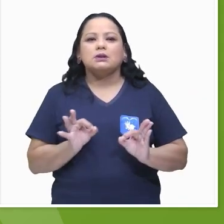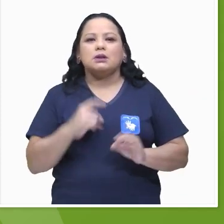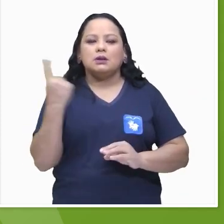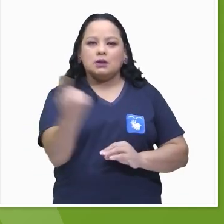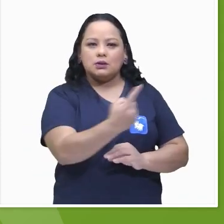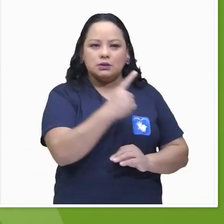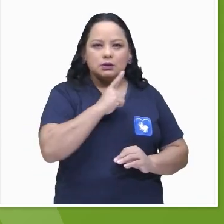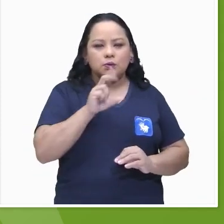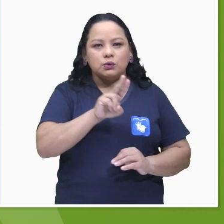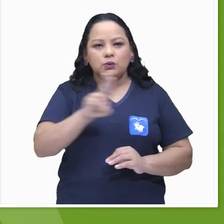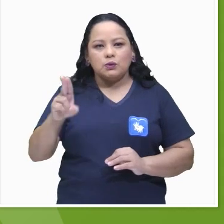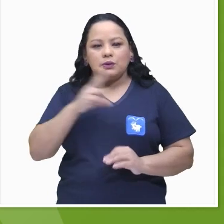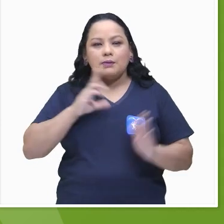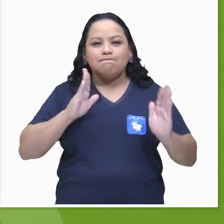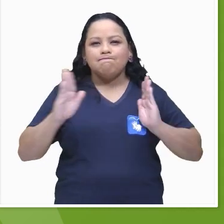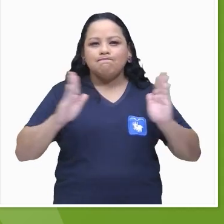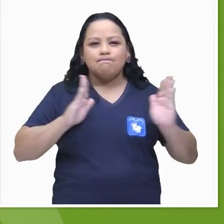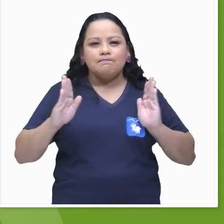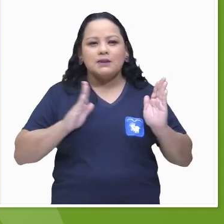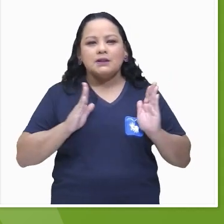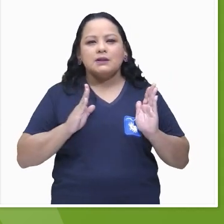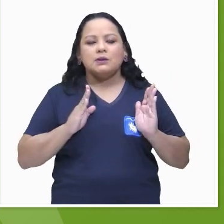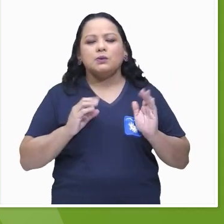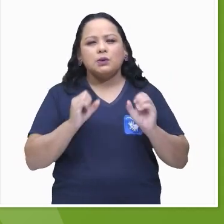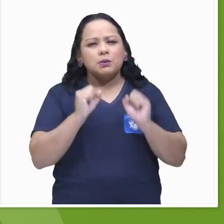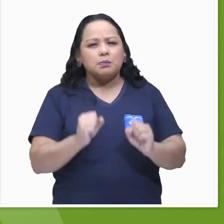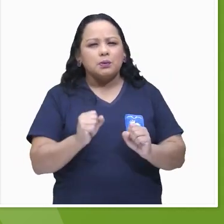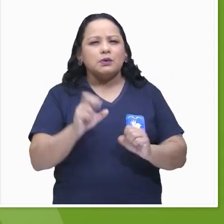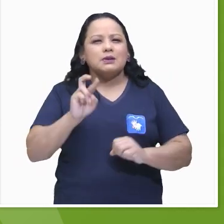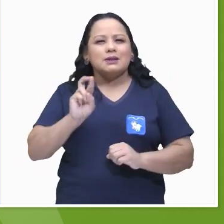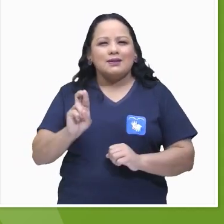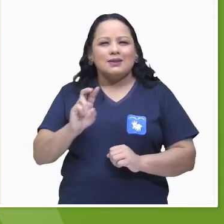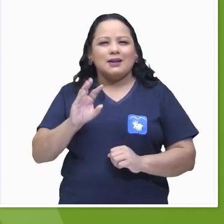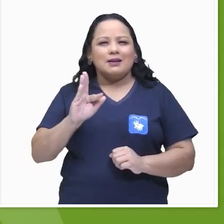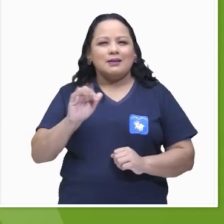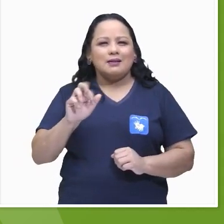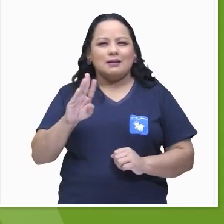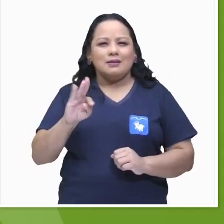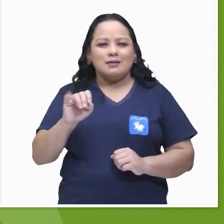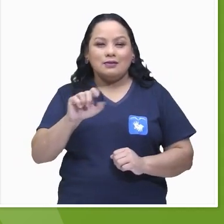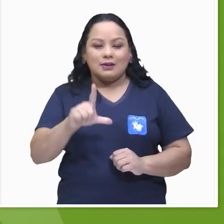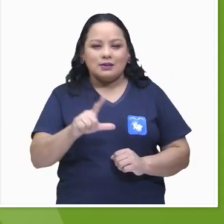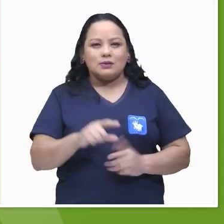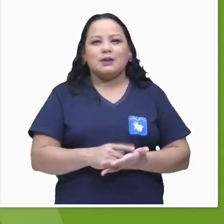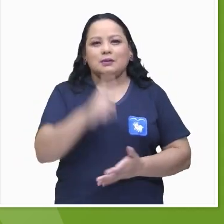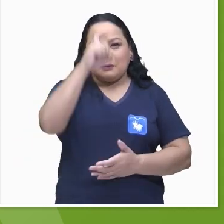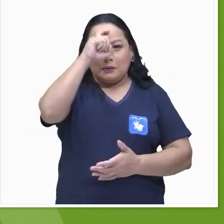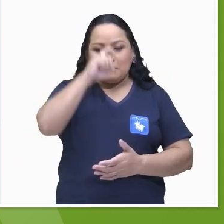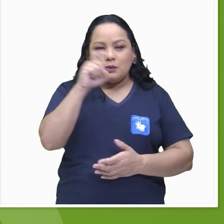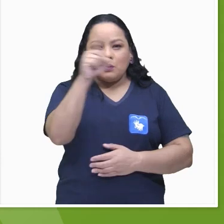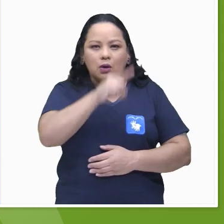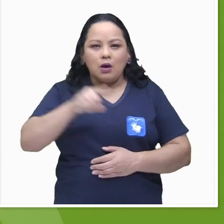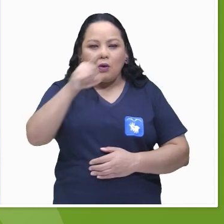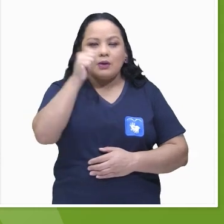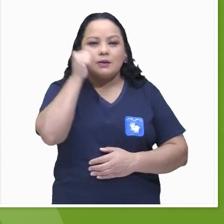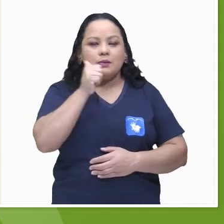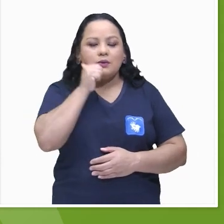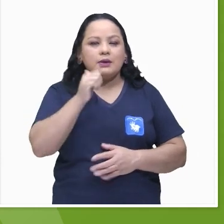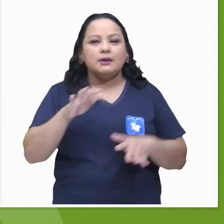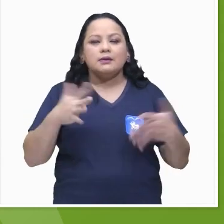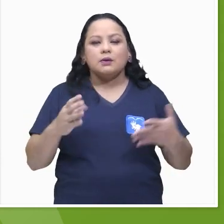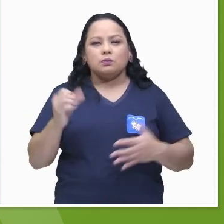temos o que chamamos de período fértil, na regulação aí do ciclo menstrual da mulher. Então, embora